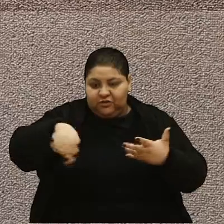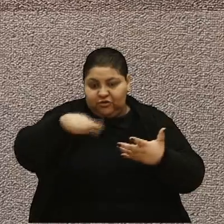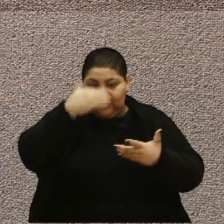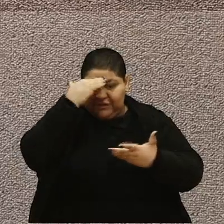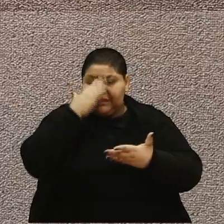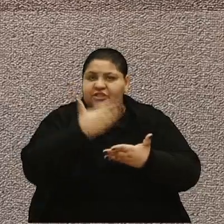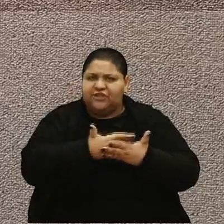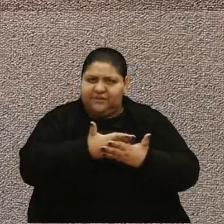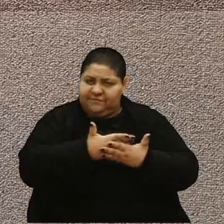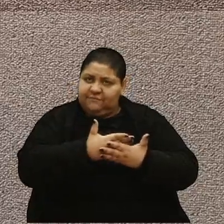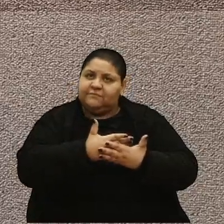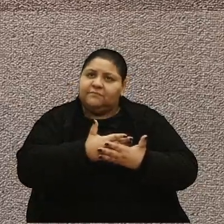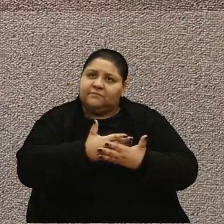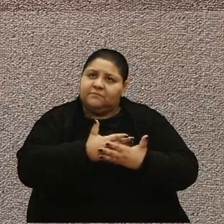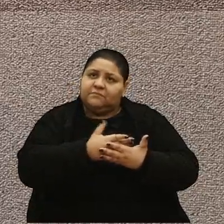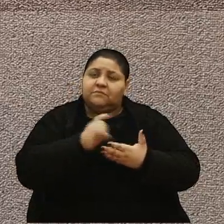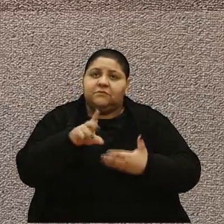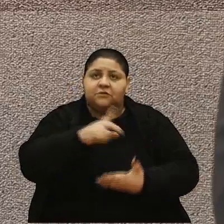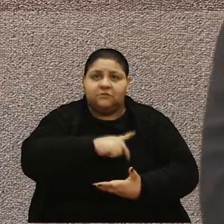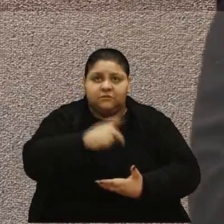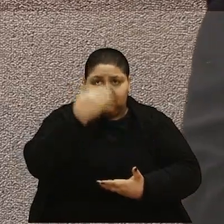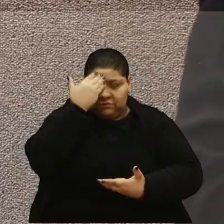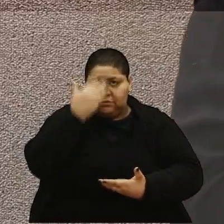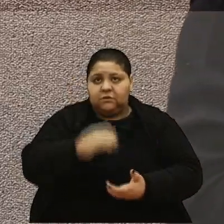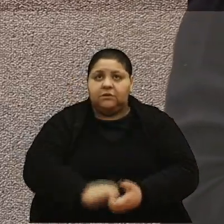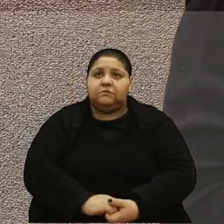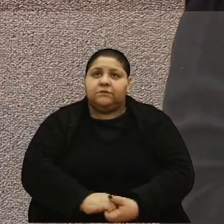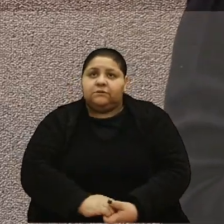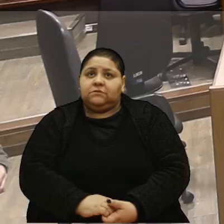acredita. Era esse, senhor presidente. Muito obrigado.